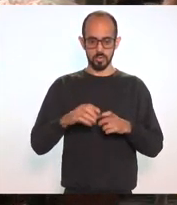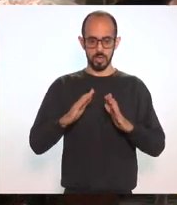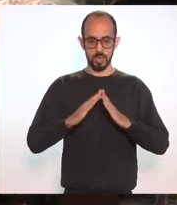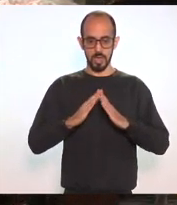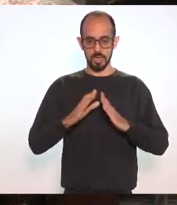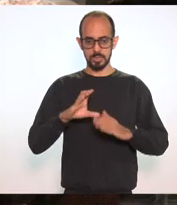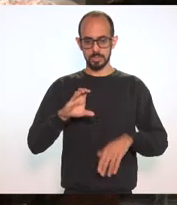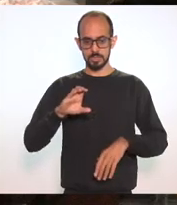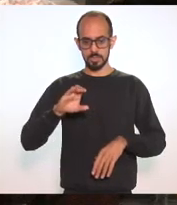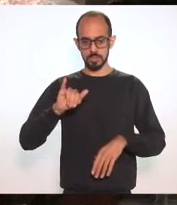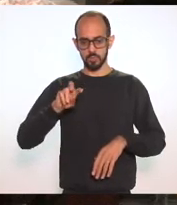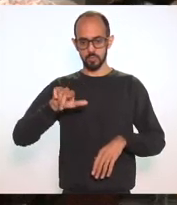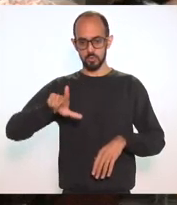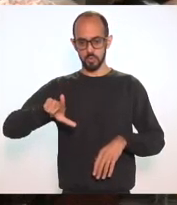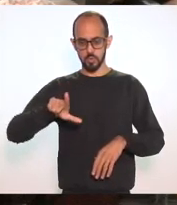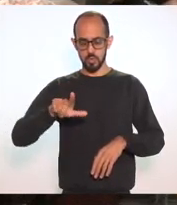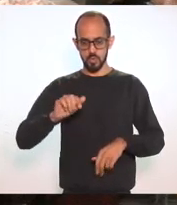funcional número